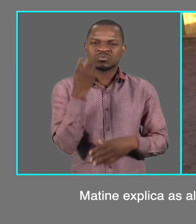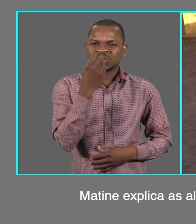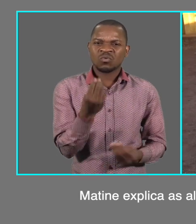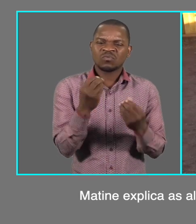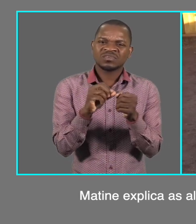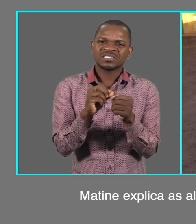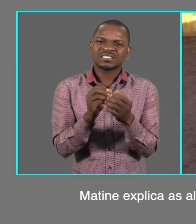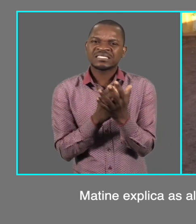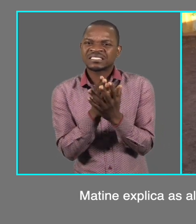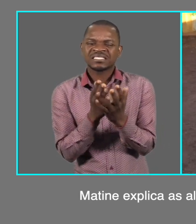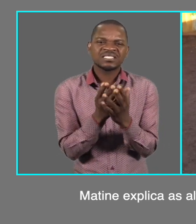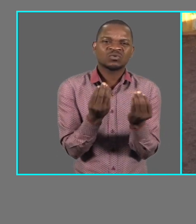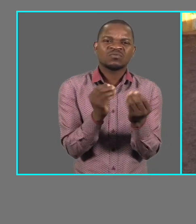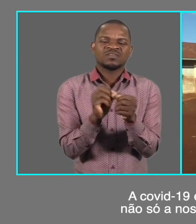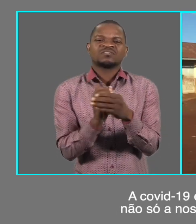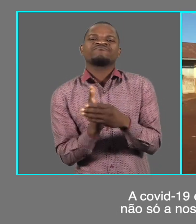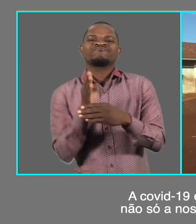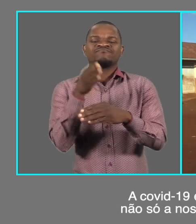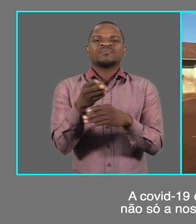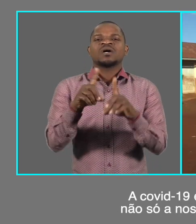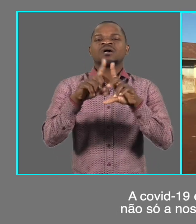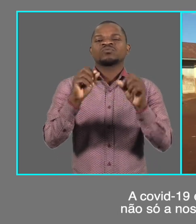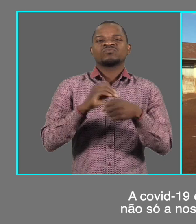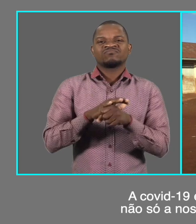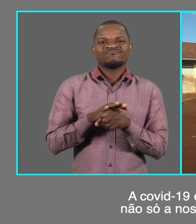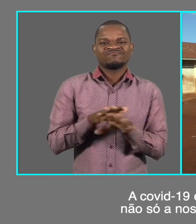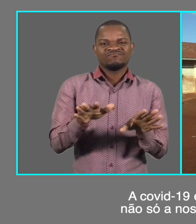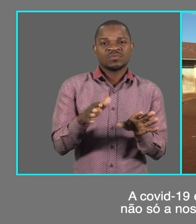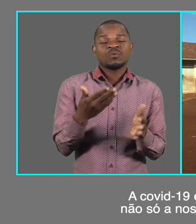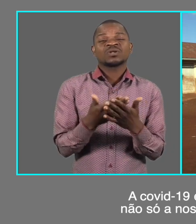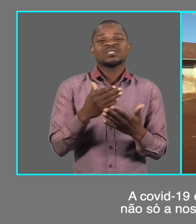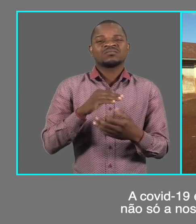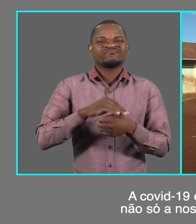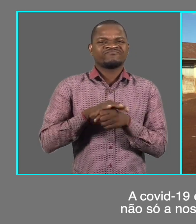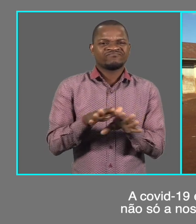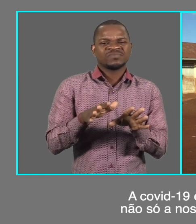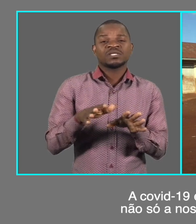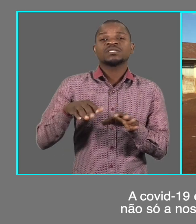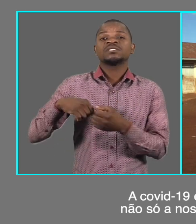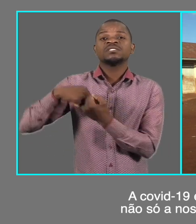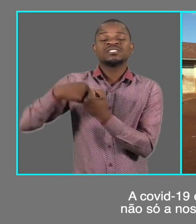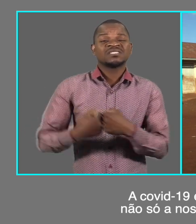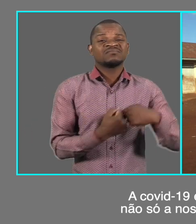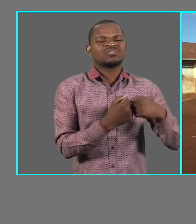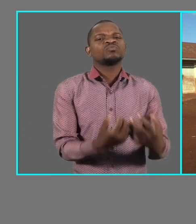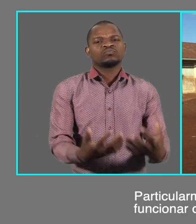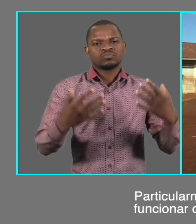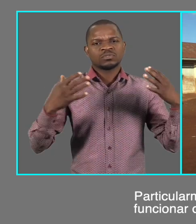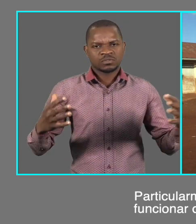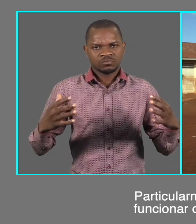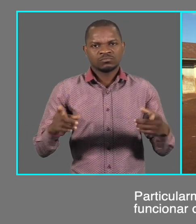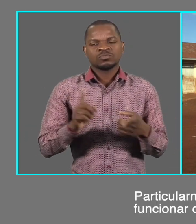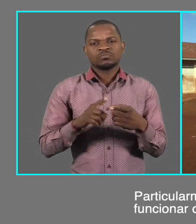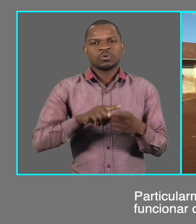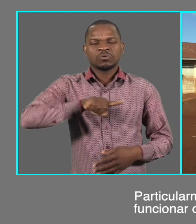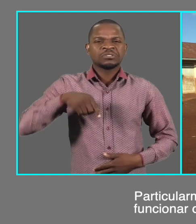período da Covid-19. O Covid-19 é um desafio, é uma pandemia que afeta não só a nossa escola, como todo o mundo, e,